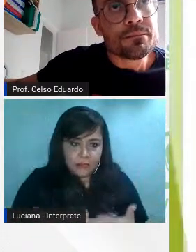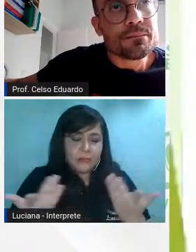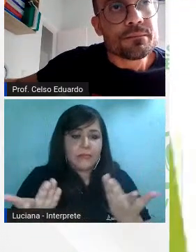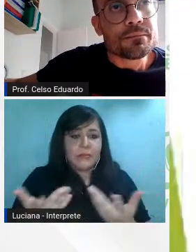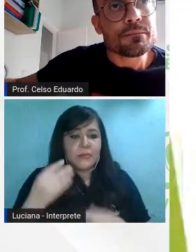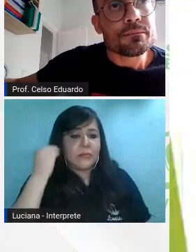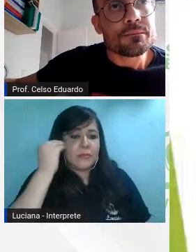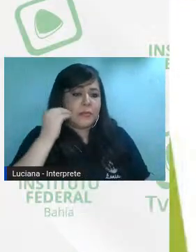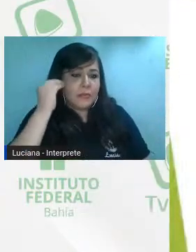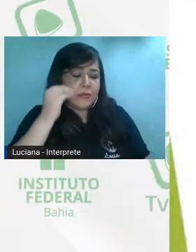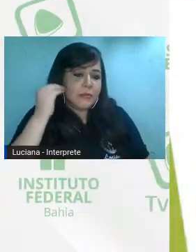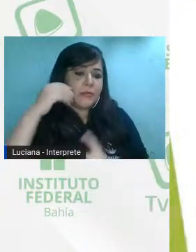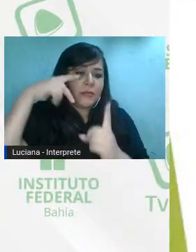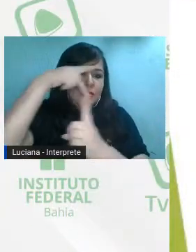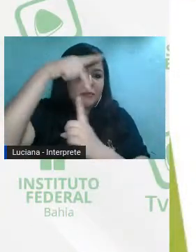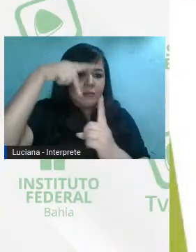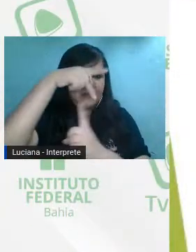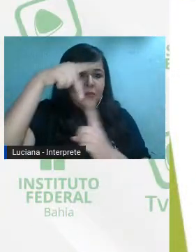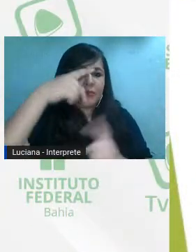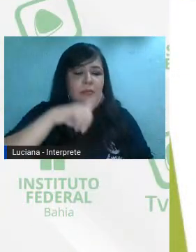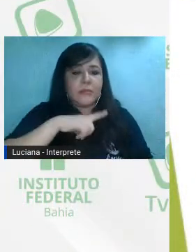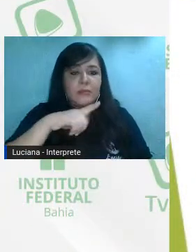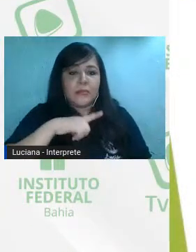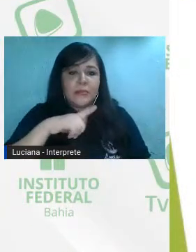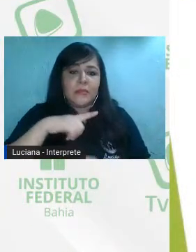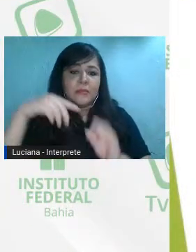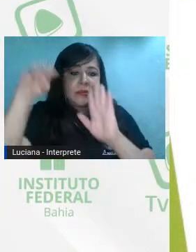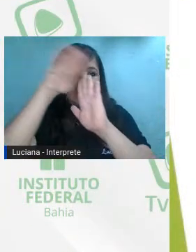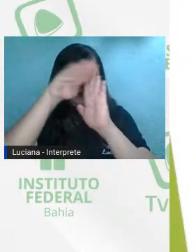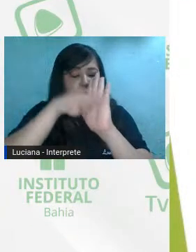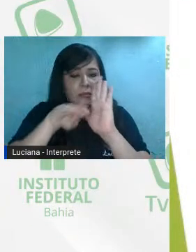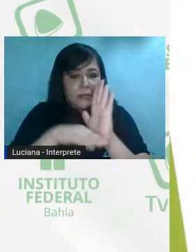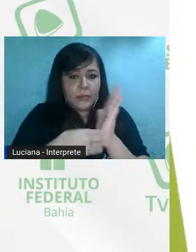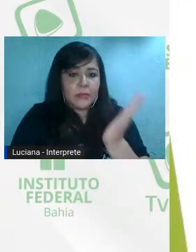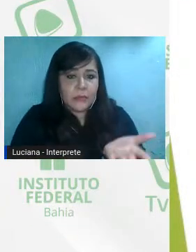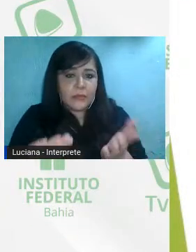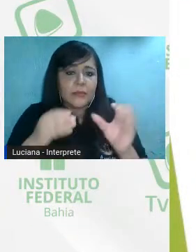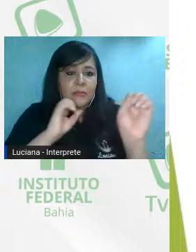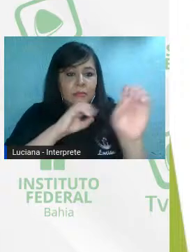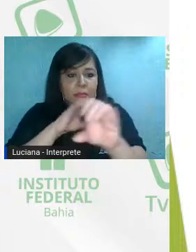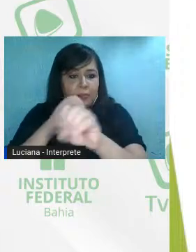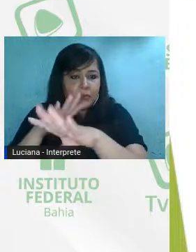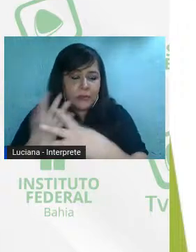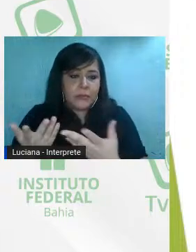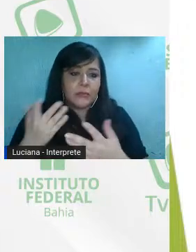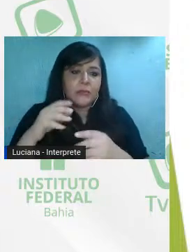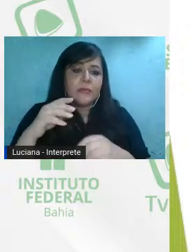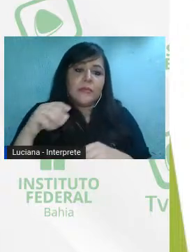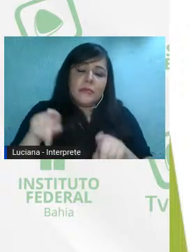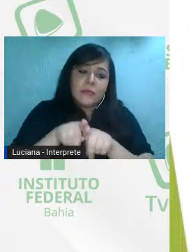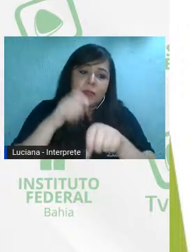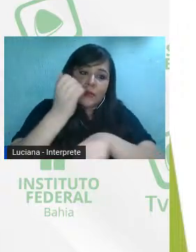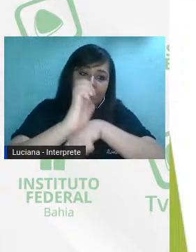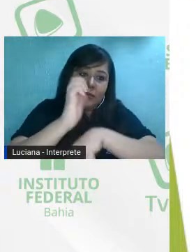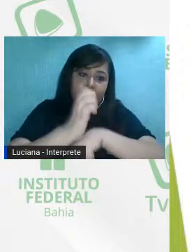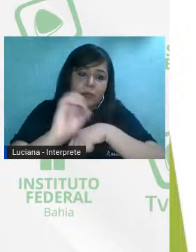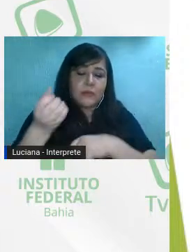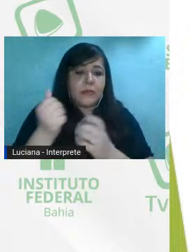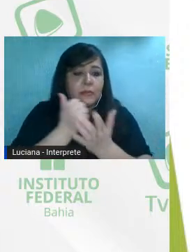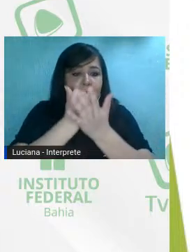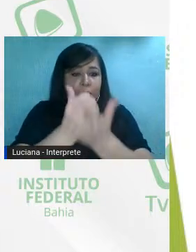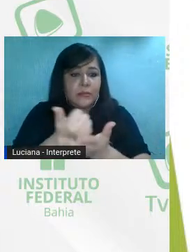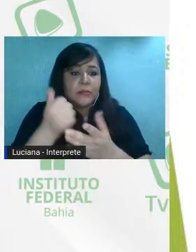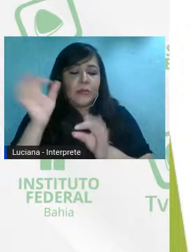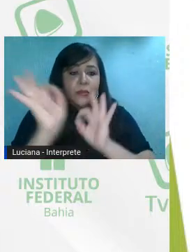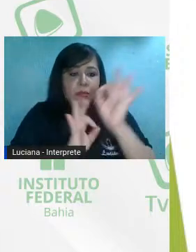PIBID. O Programa de Iniciação à Docência, o PIBID, ele é financiado pela CAPES, tá? Ele promove a integração entre a